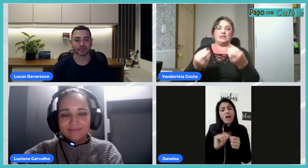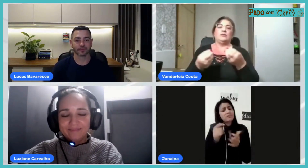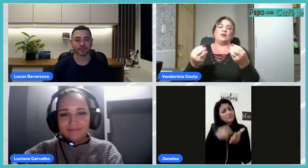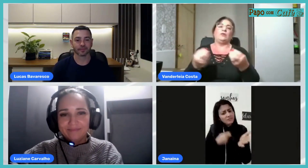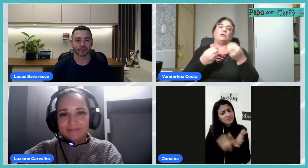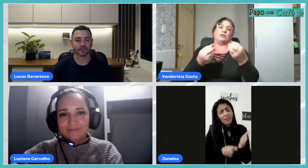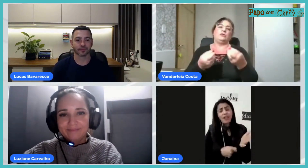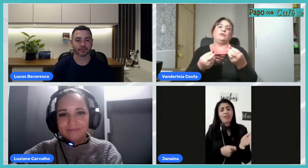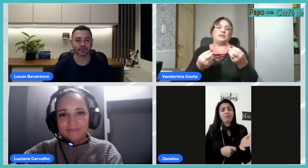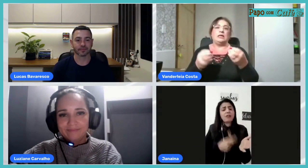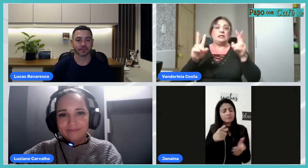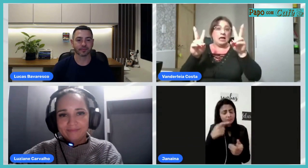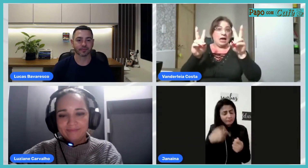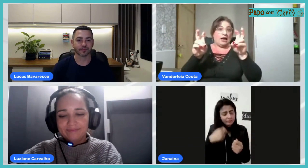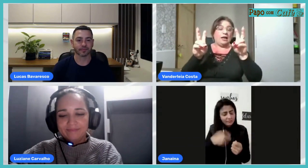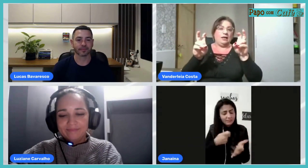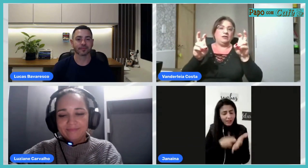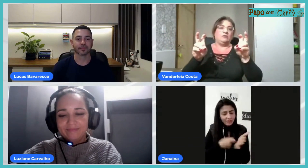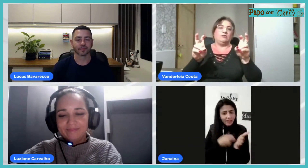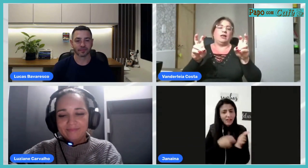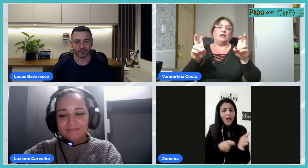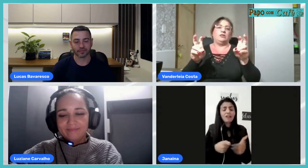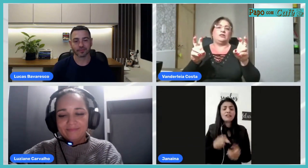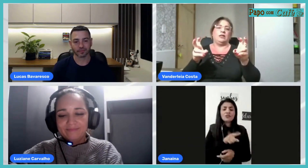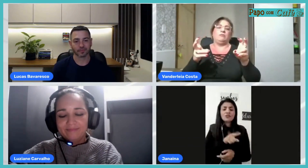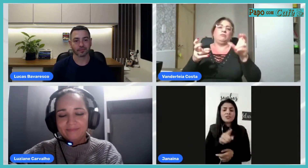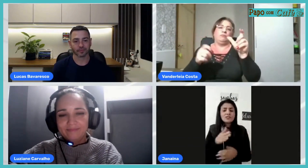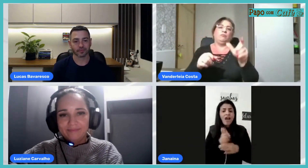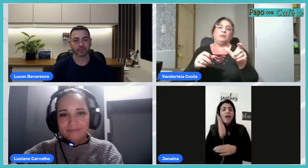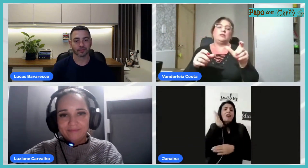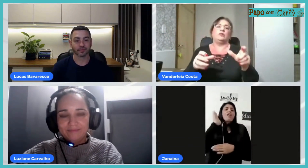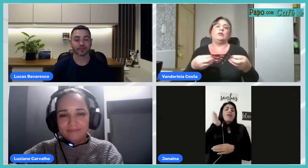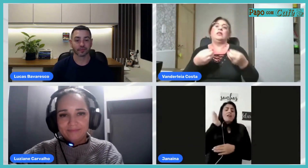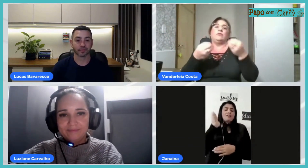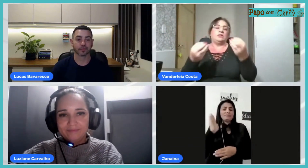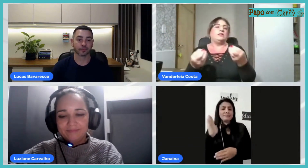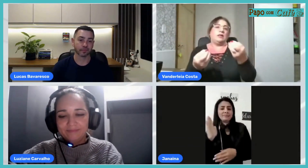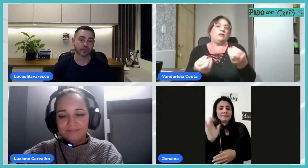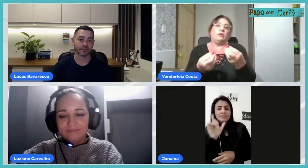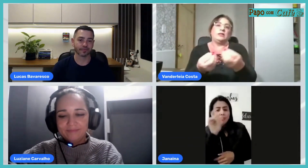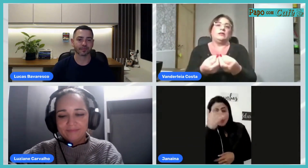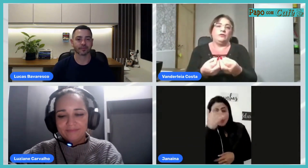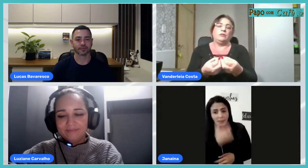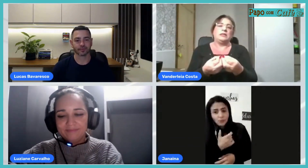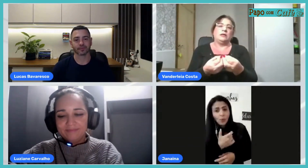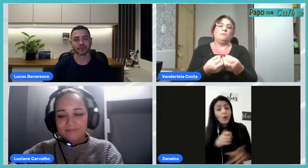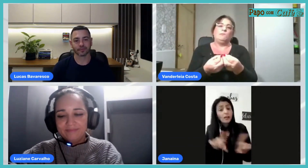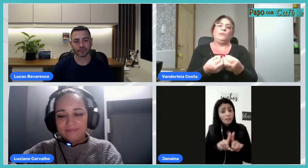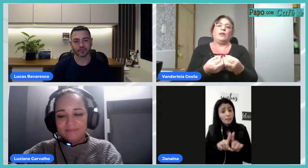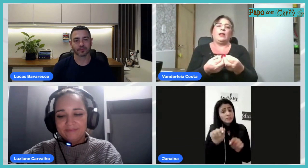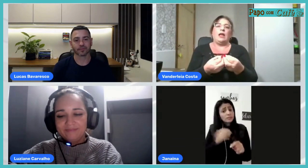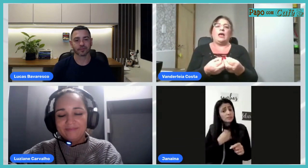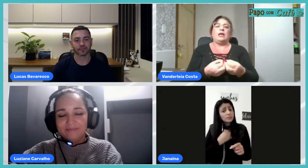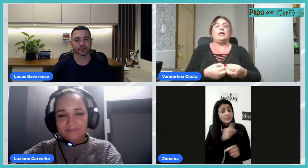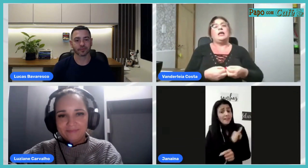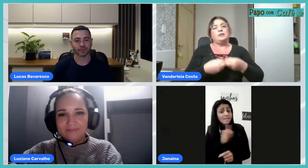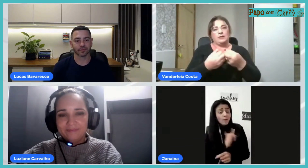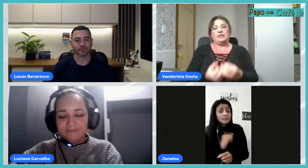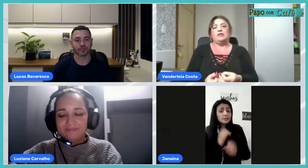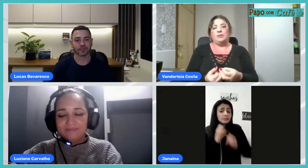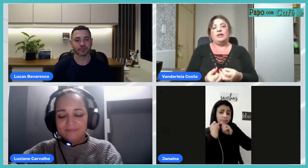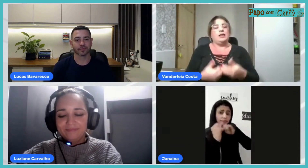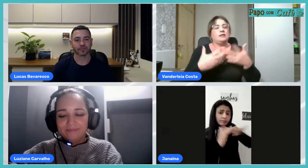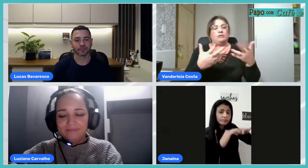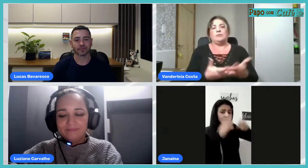Vocês precisam, a função de vocês, além, né, de ser uma pessoa, vocês estão passando informação, né? E